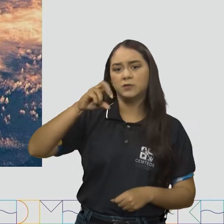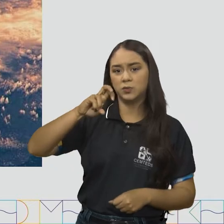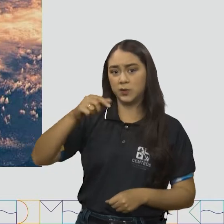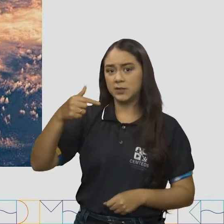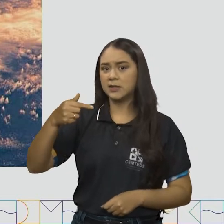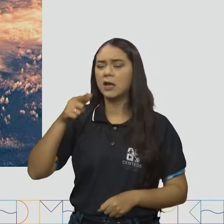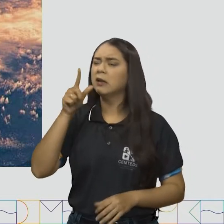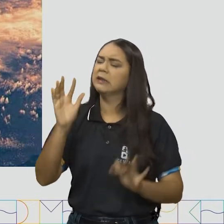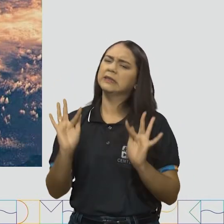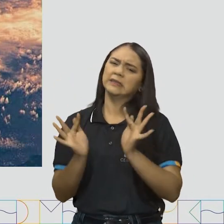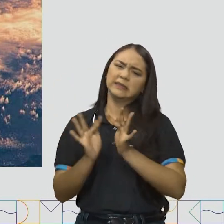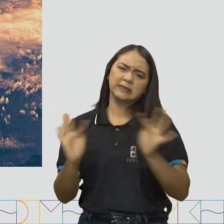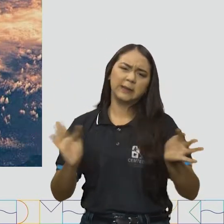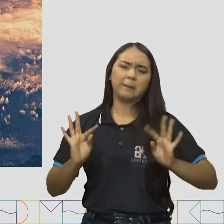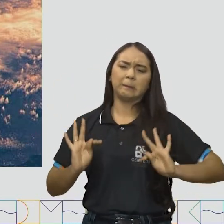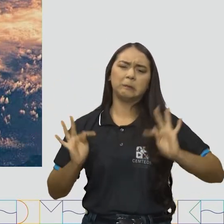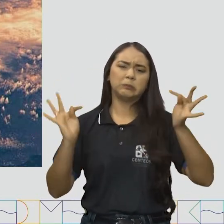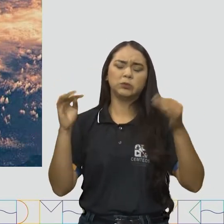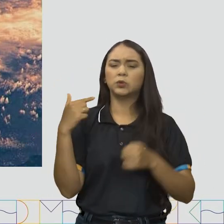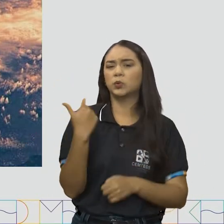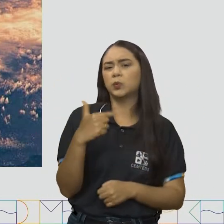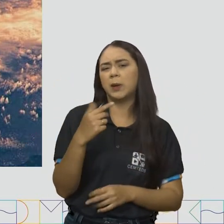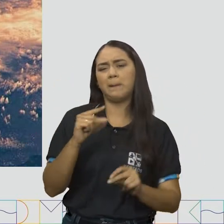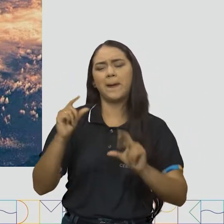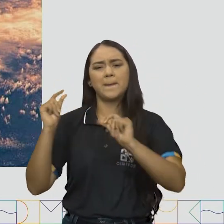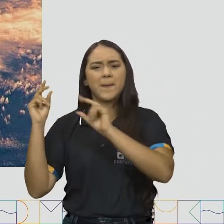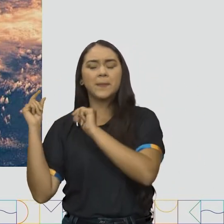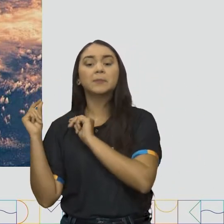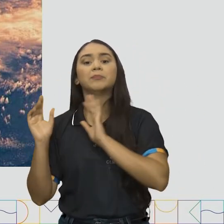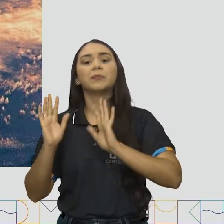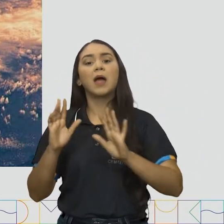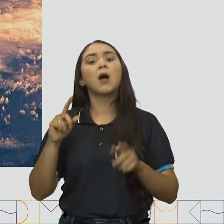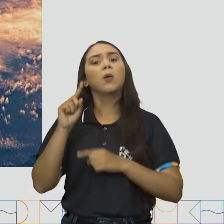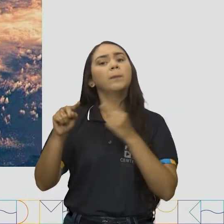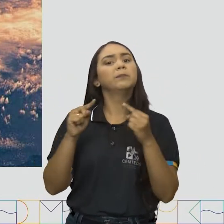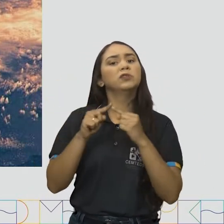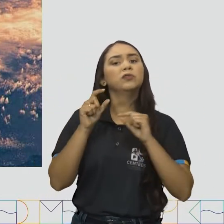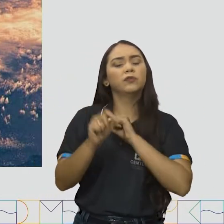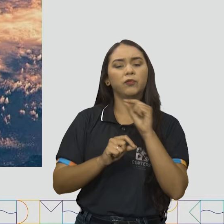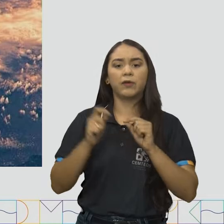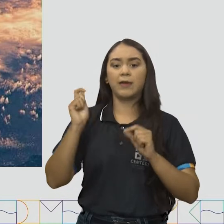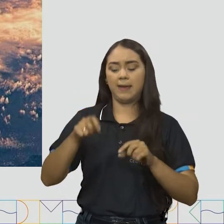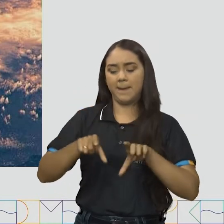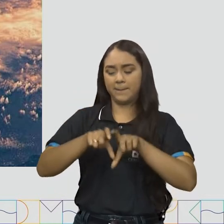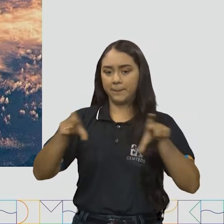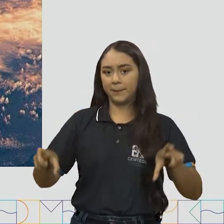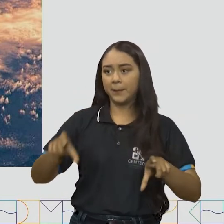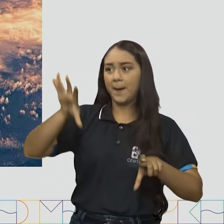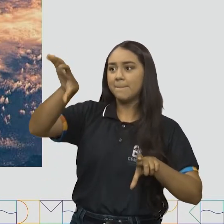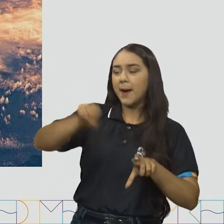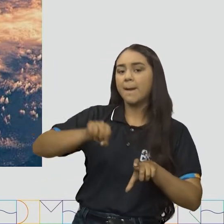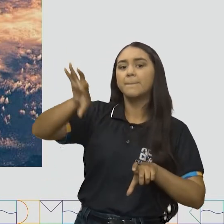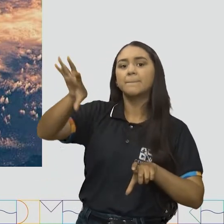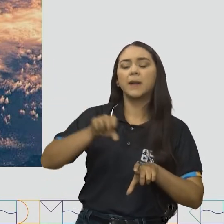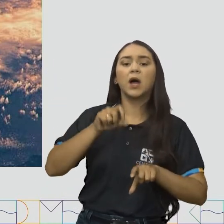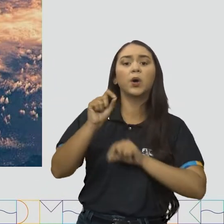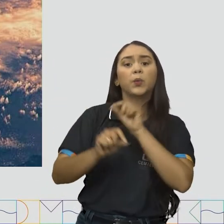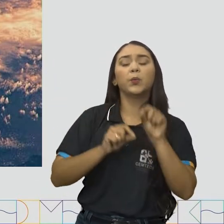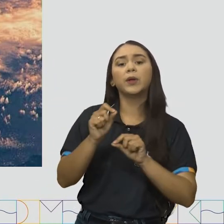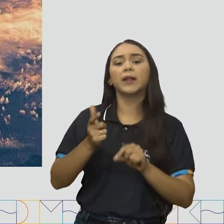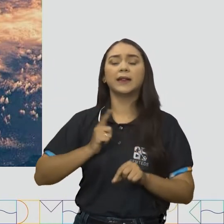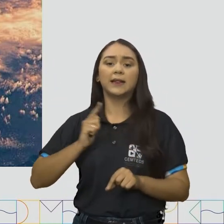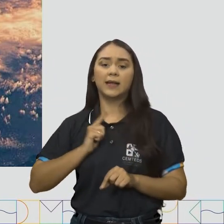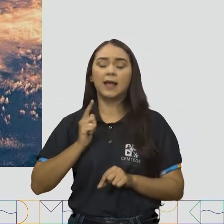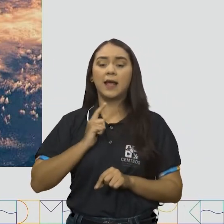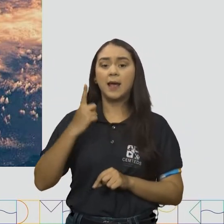um funcionamento simples devido ao pouco desenvolvimento tecnológico da época. Sua finalidade era emitir um sinal de rádio que pudesse